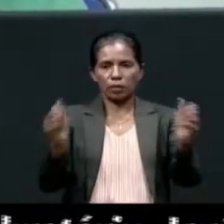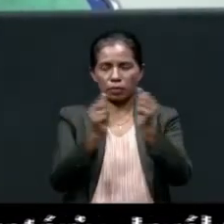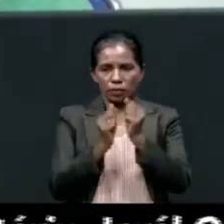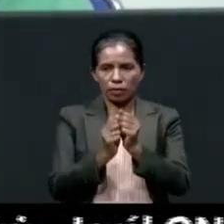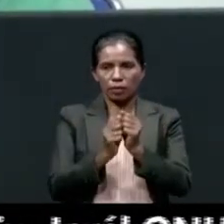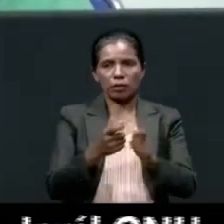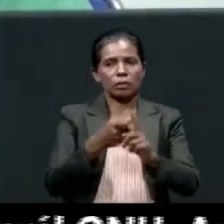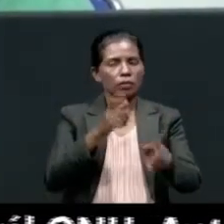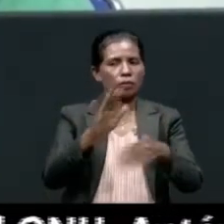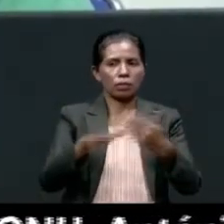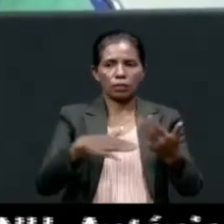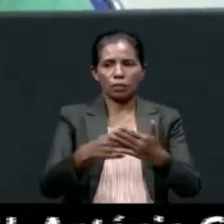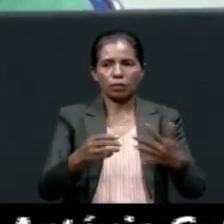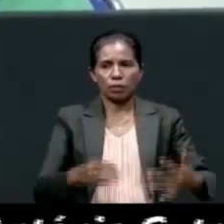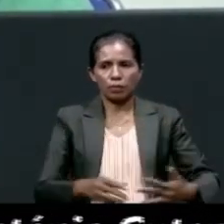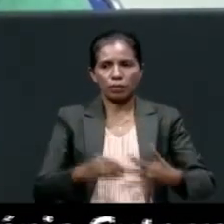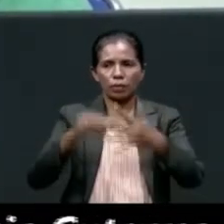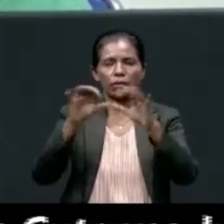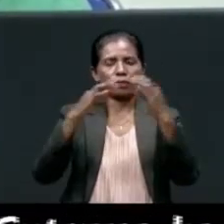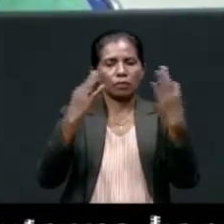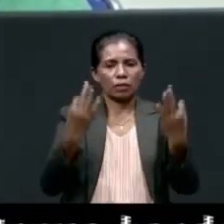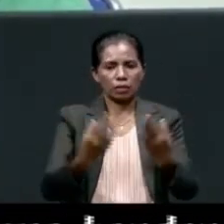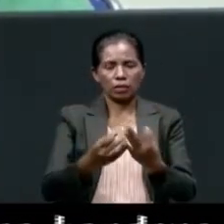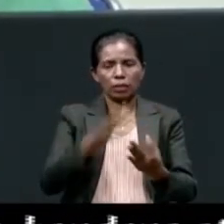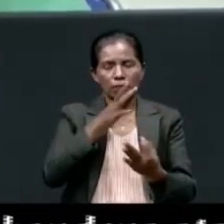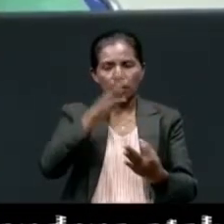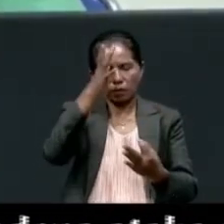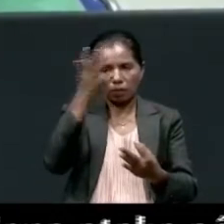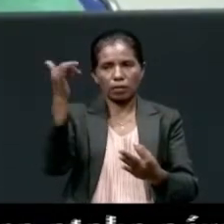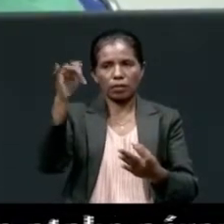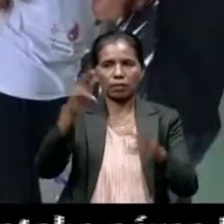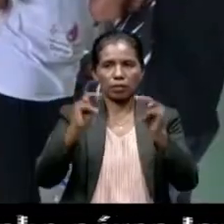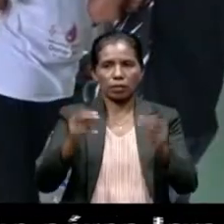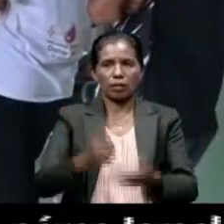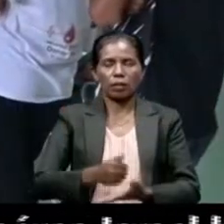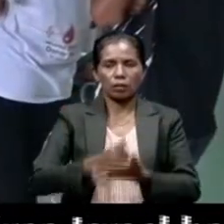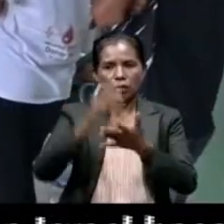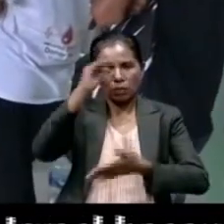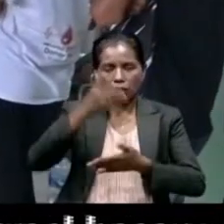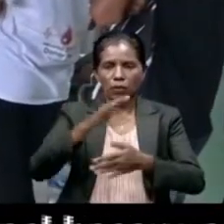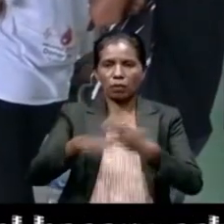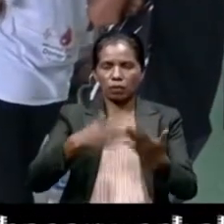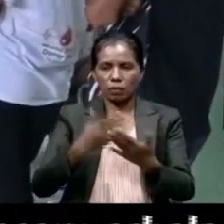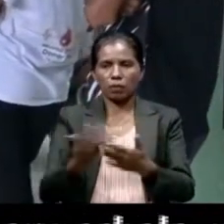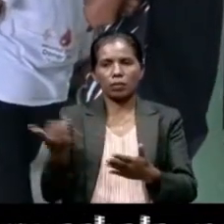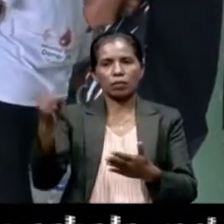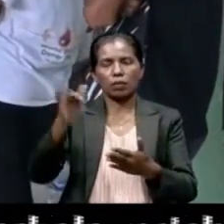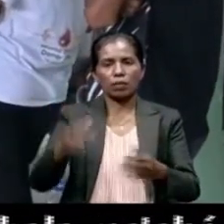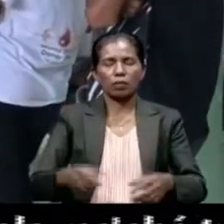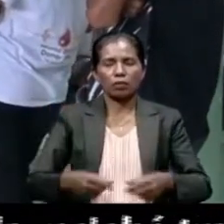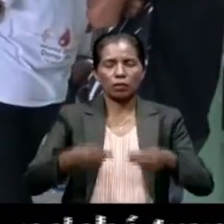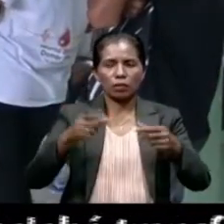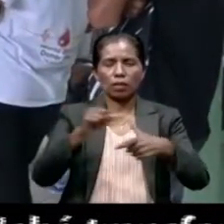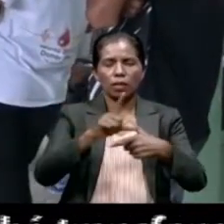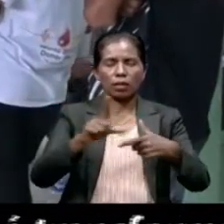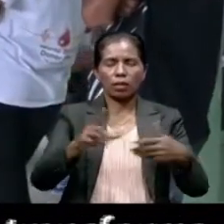que se parte roto, liu-liu que se família e na nama sira precisa tomar também o ansira. Não sira não é maca forma ou na